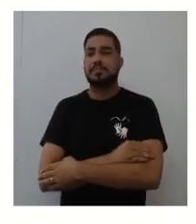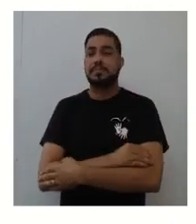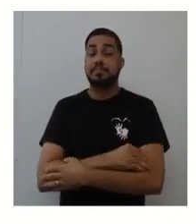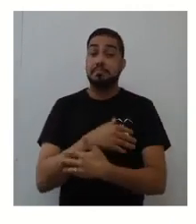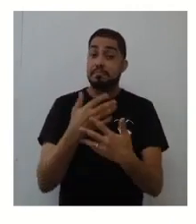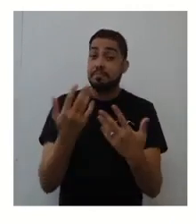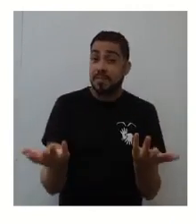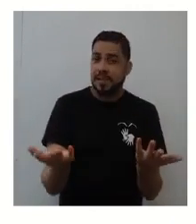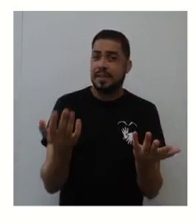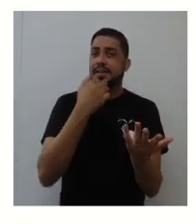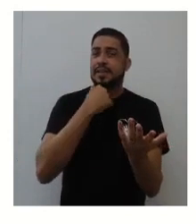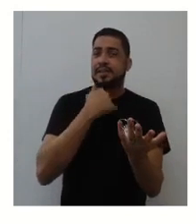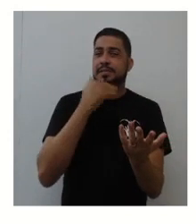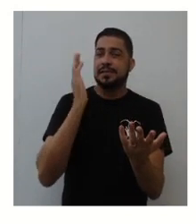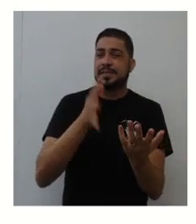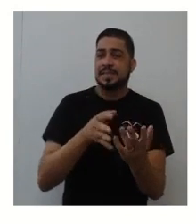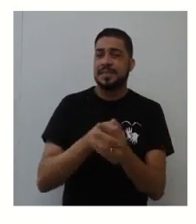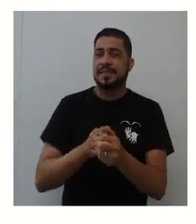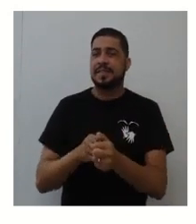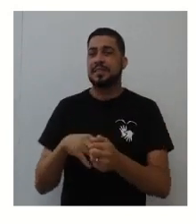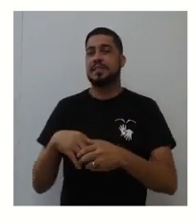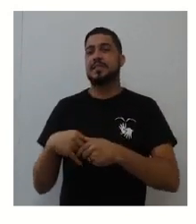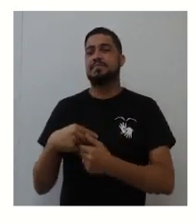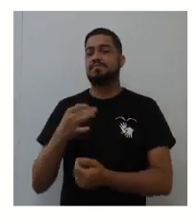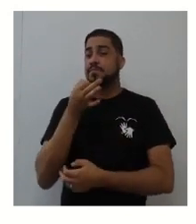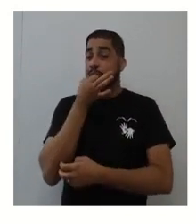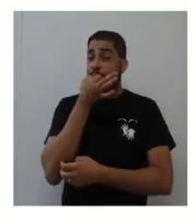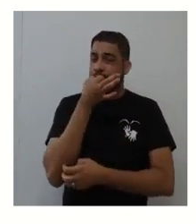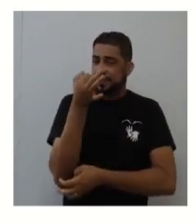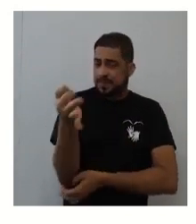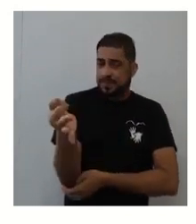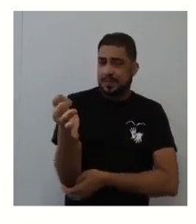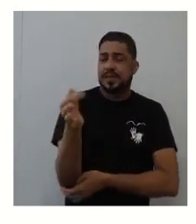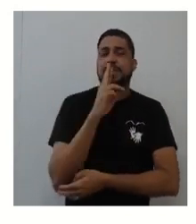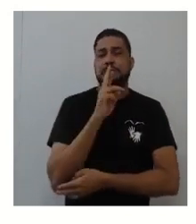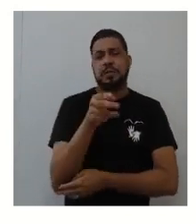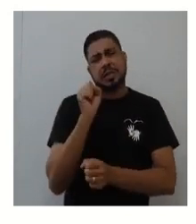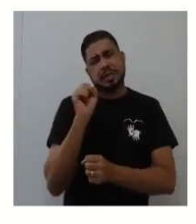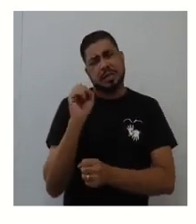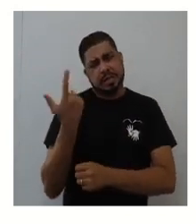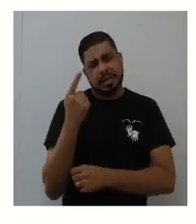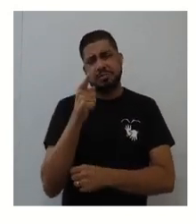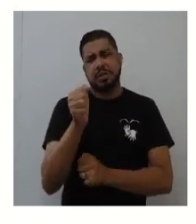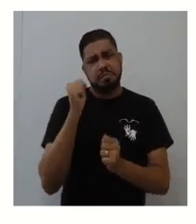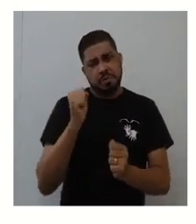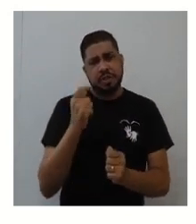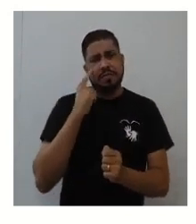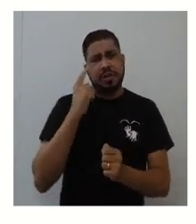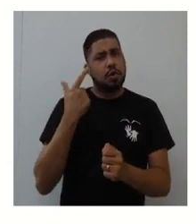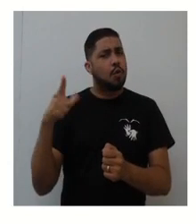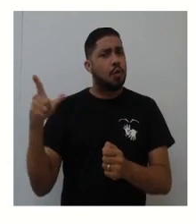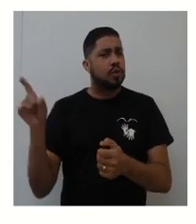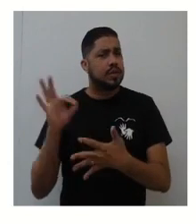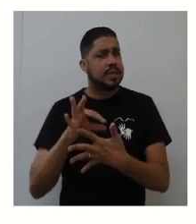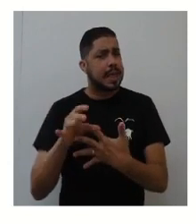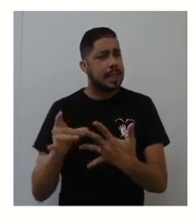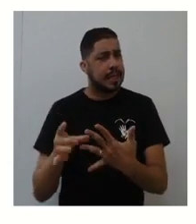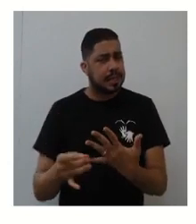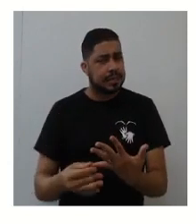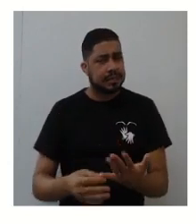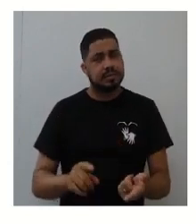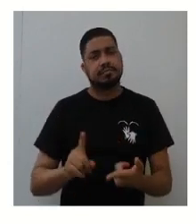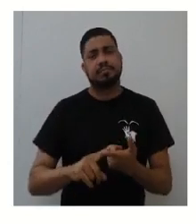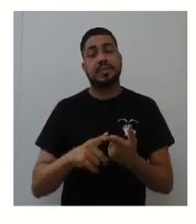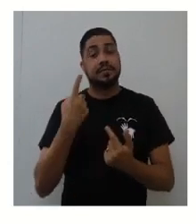E aí, eu já vou trazer aqui para vocês uma sugestão de resposta. Claro que você pode observar outros detalhes que eu não observei. Então,